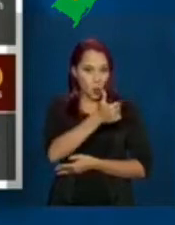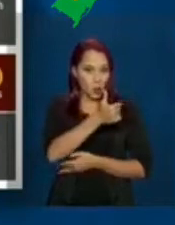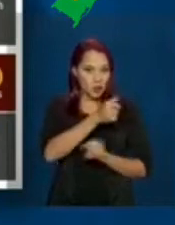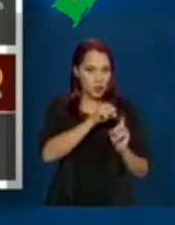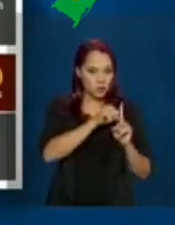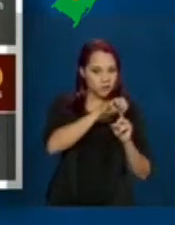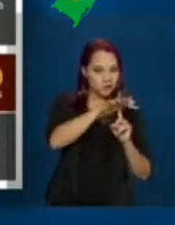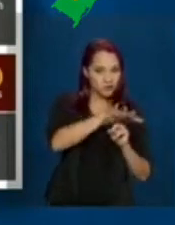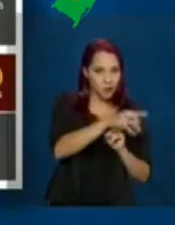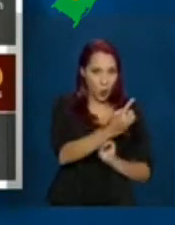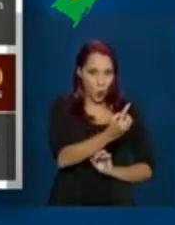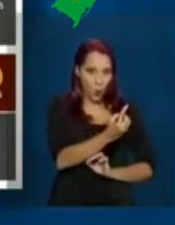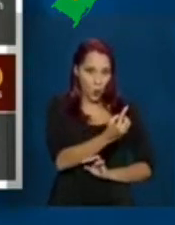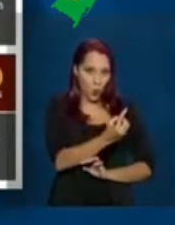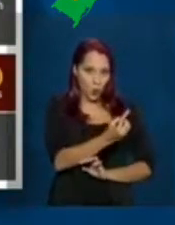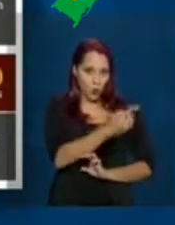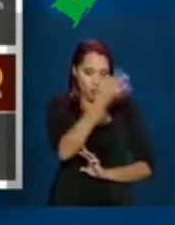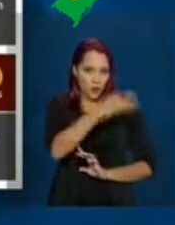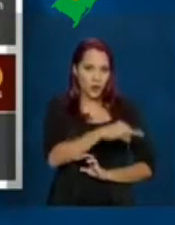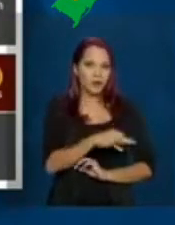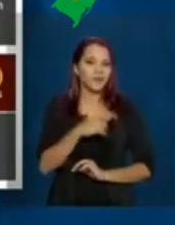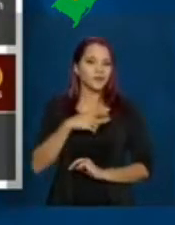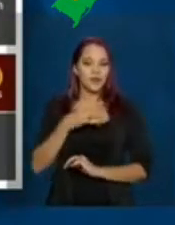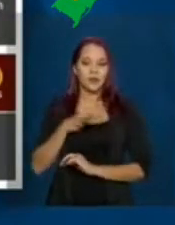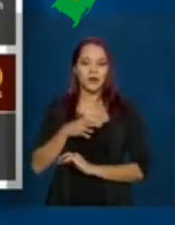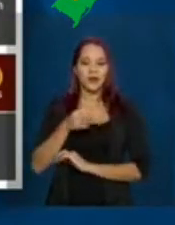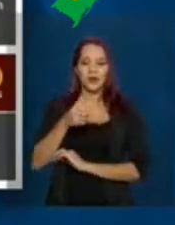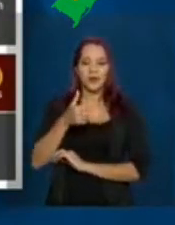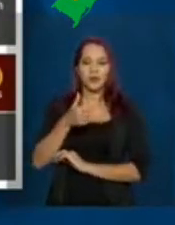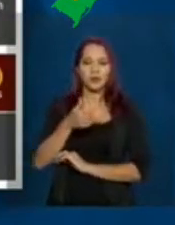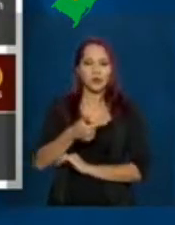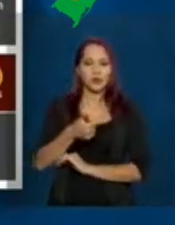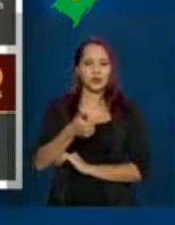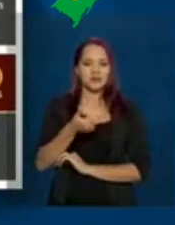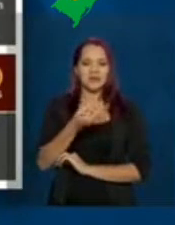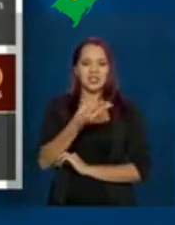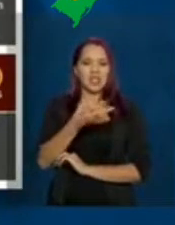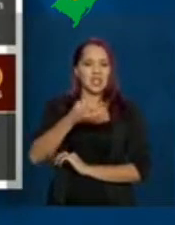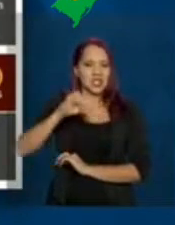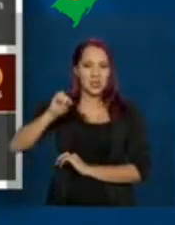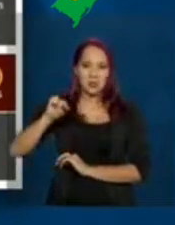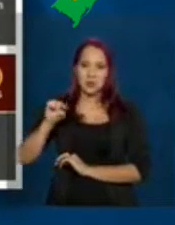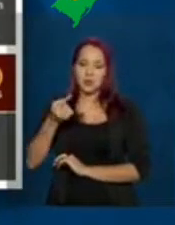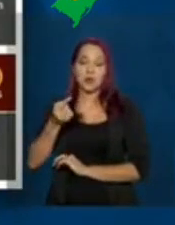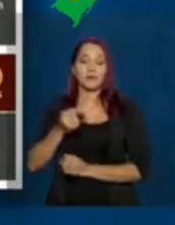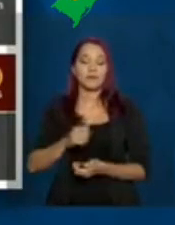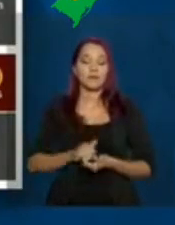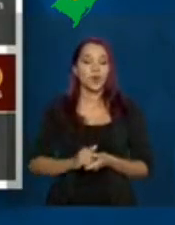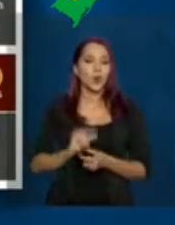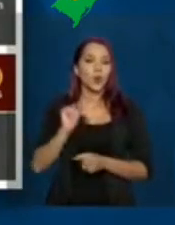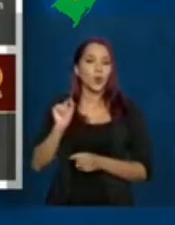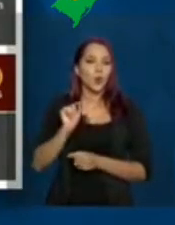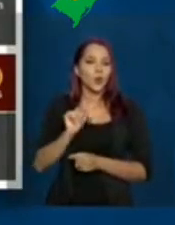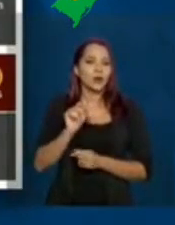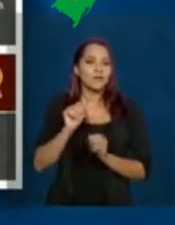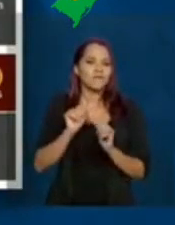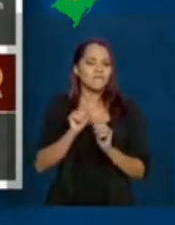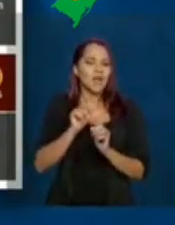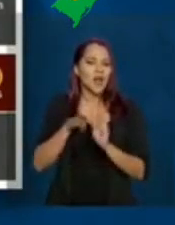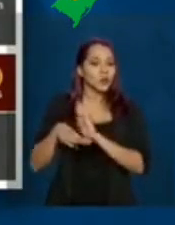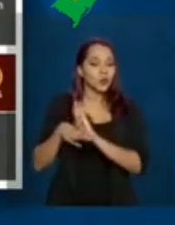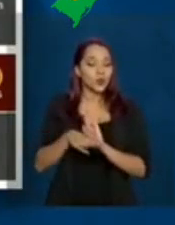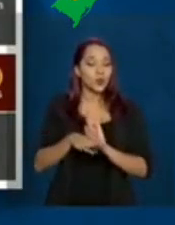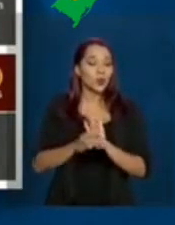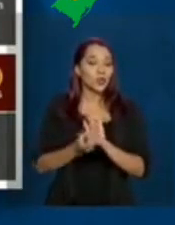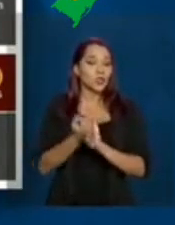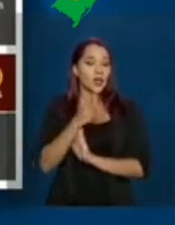deveríamos estar ali em cima com quase 260, 270 mil, 300 mil. O que faria com que a letalidade, ou